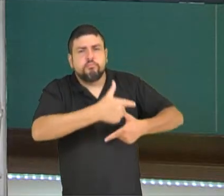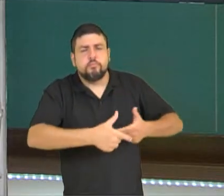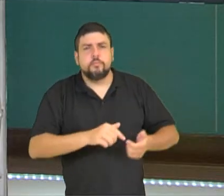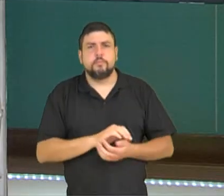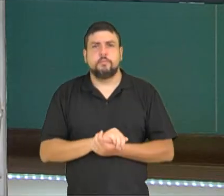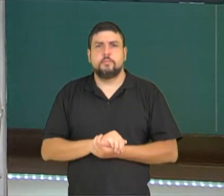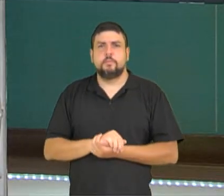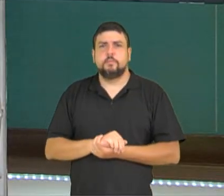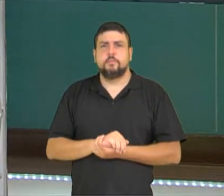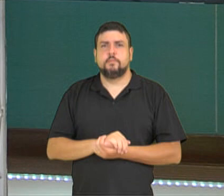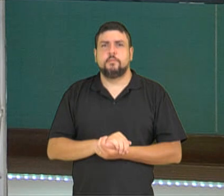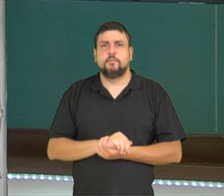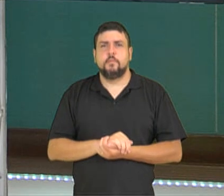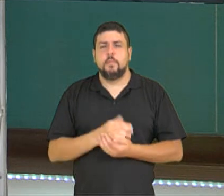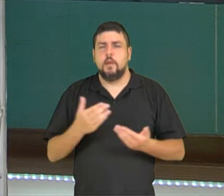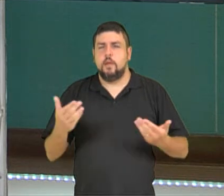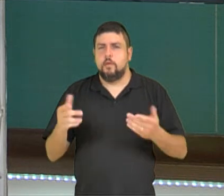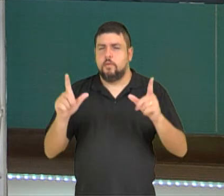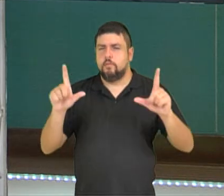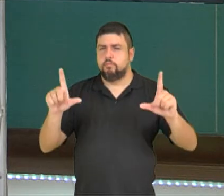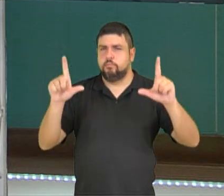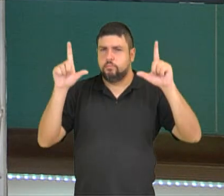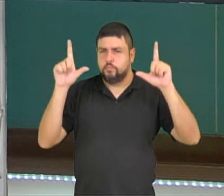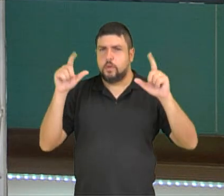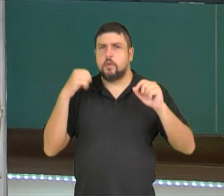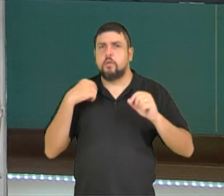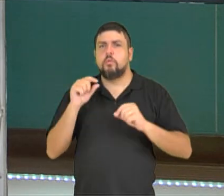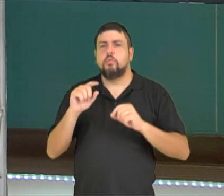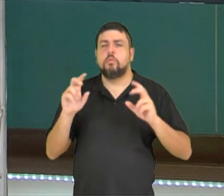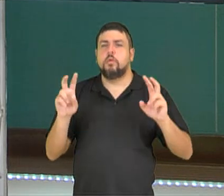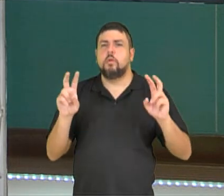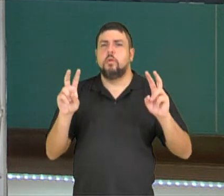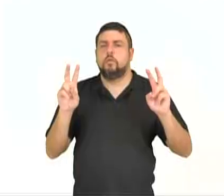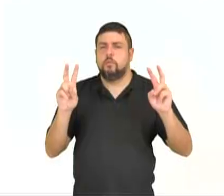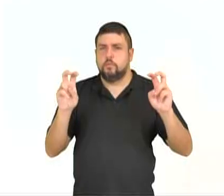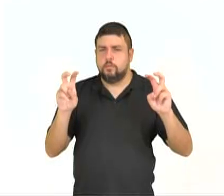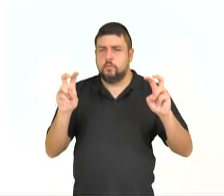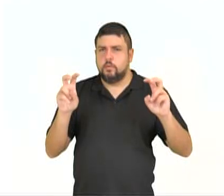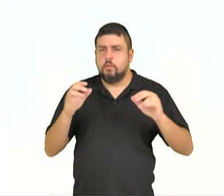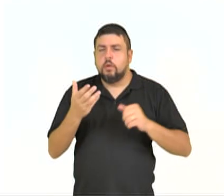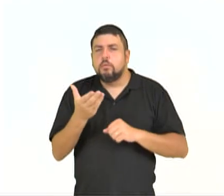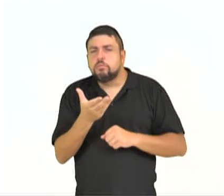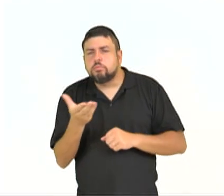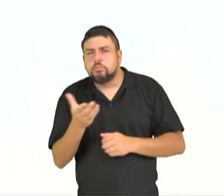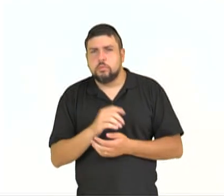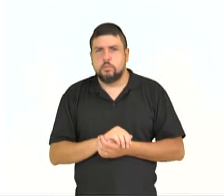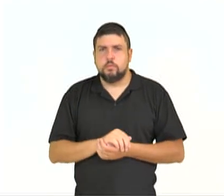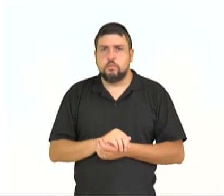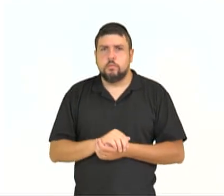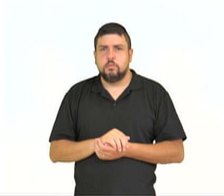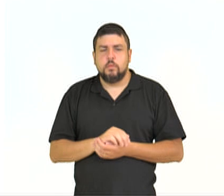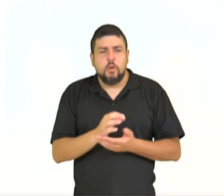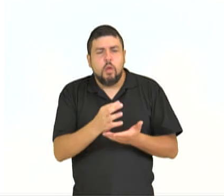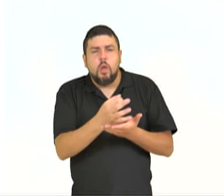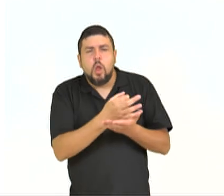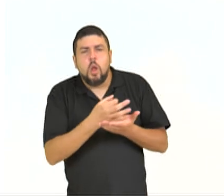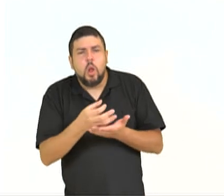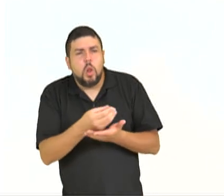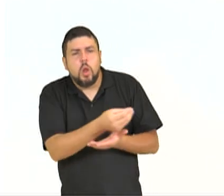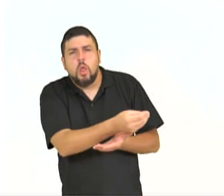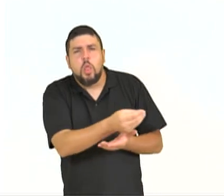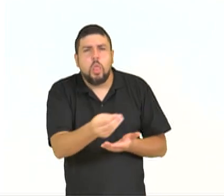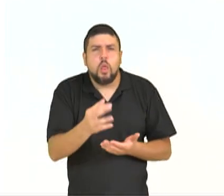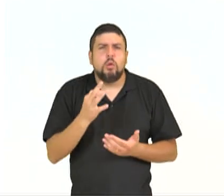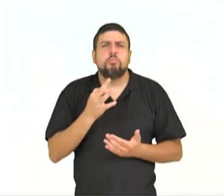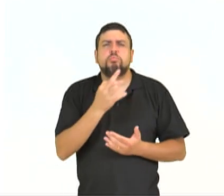Agora vejamos um cartaz que fala sobre essa temática de mendicância. Esmola não dá futuro. Ajude